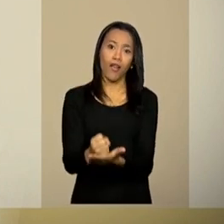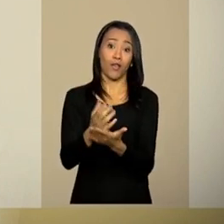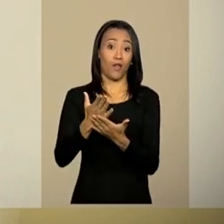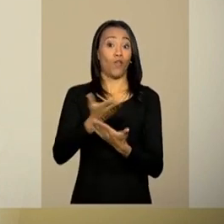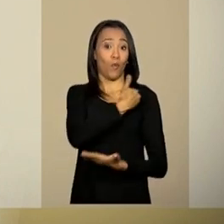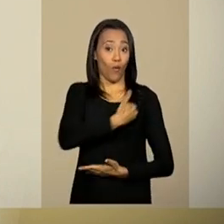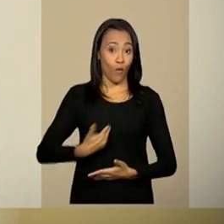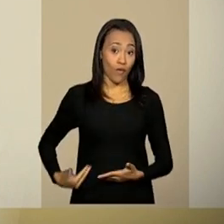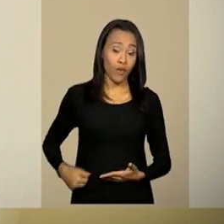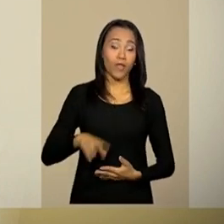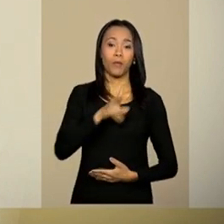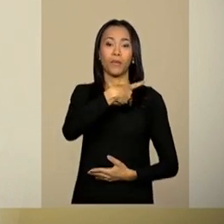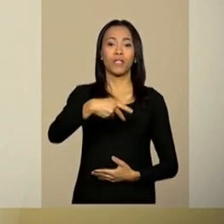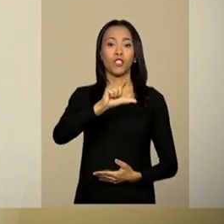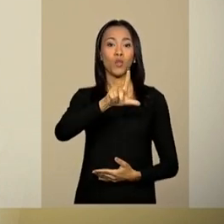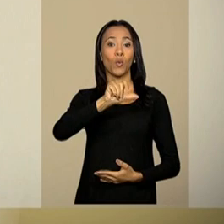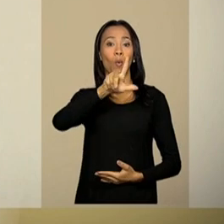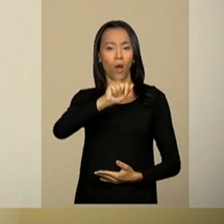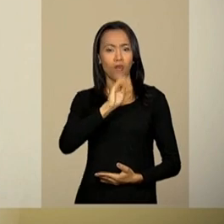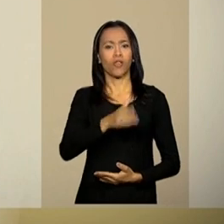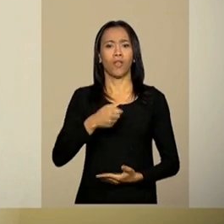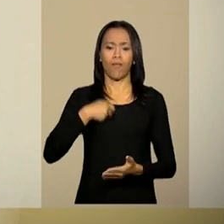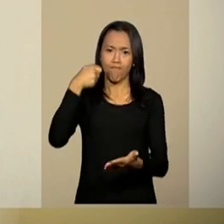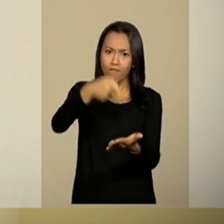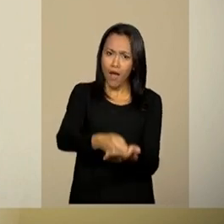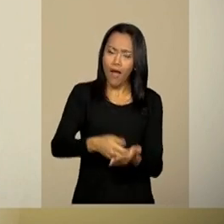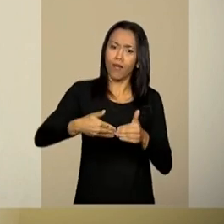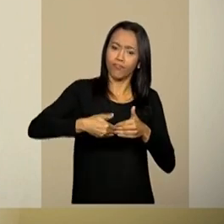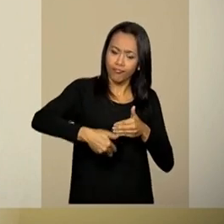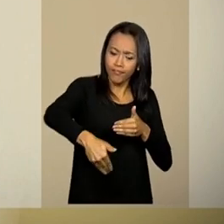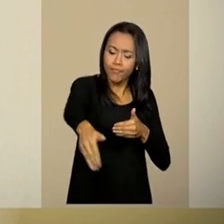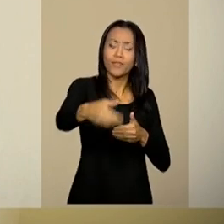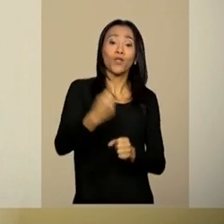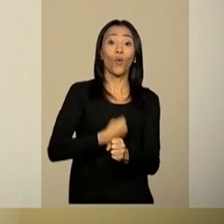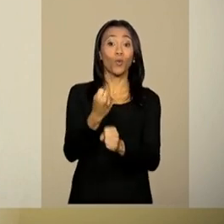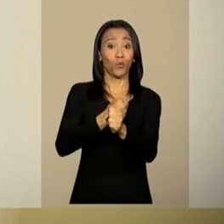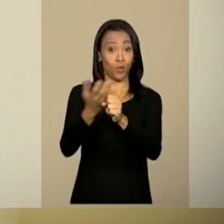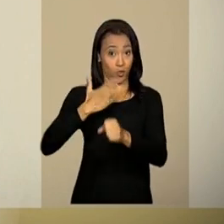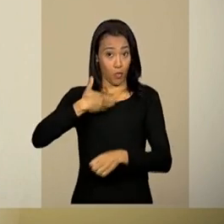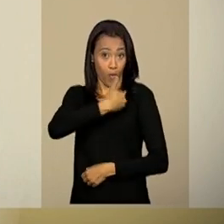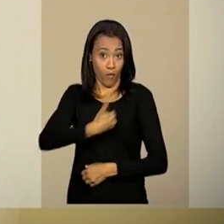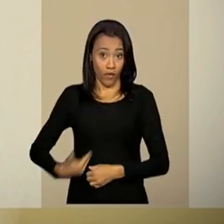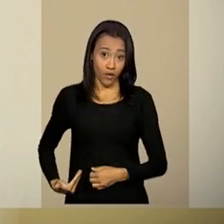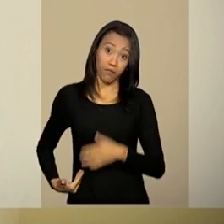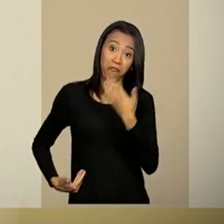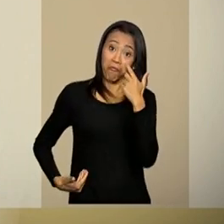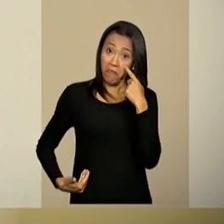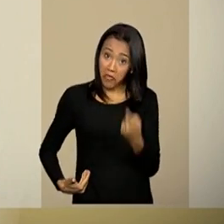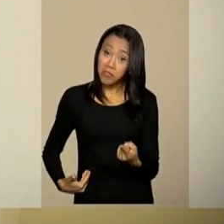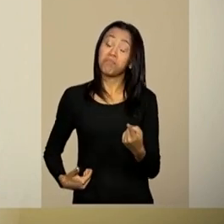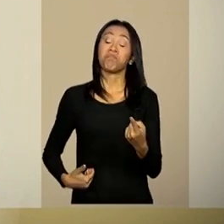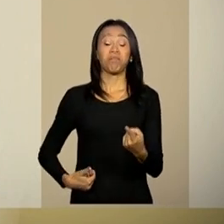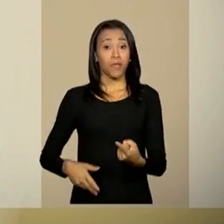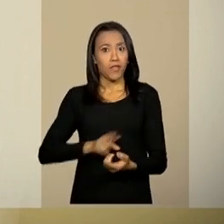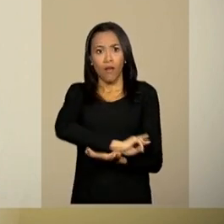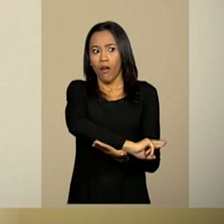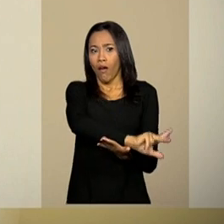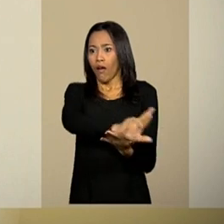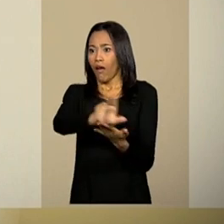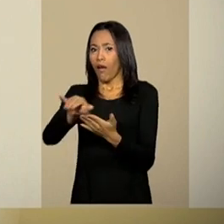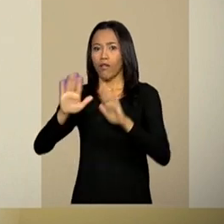governo do presidente Lula estão sendo pagas e construídas agora no meu governo veja Luciano que são muitas